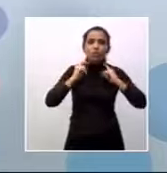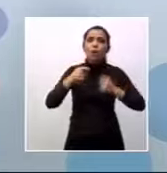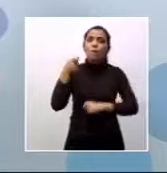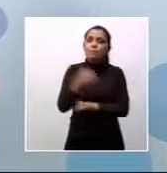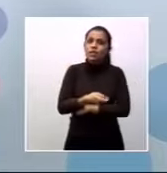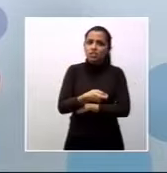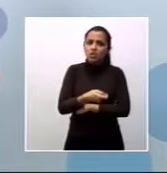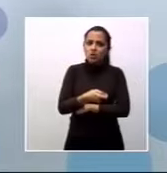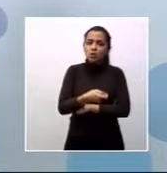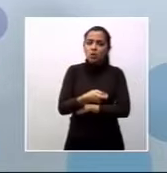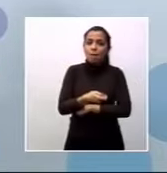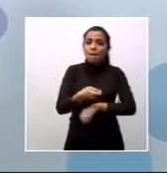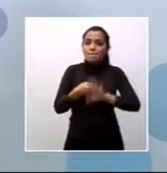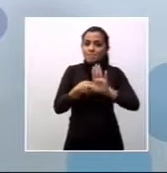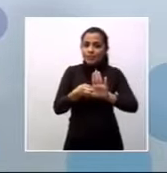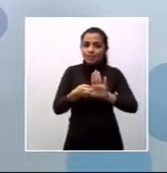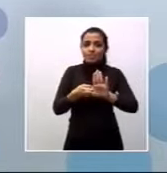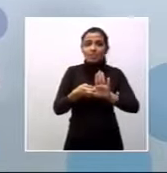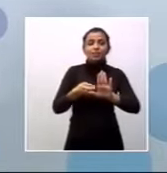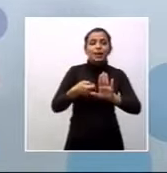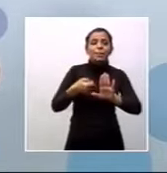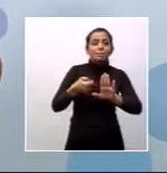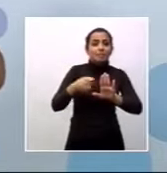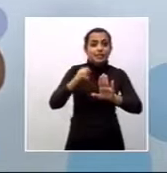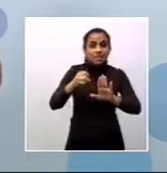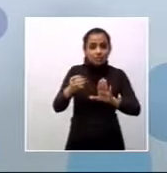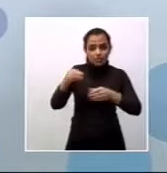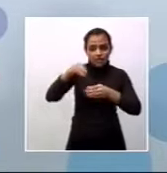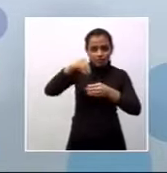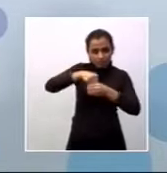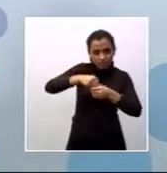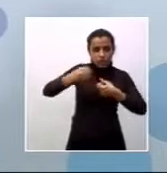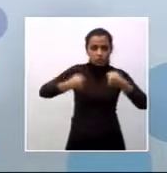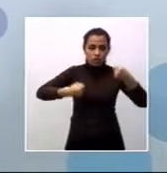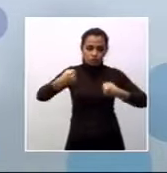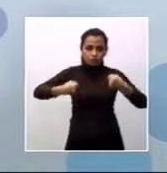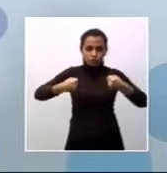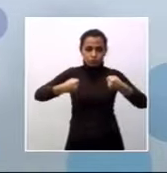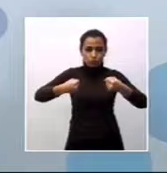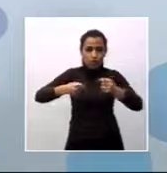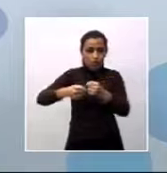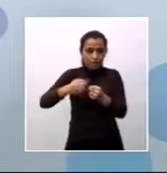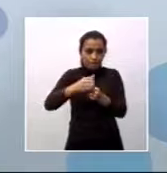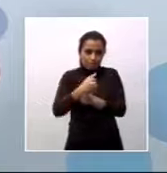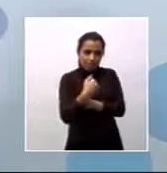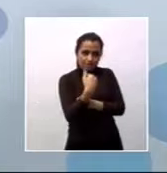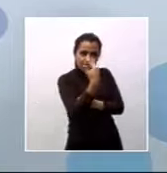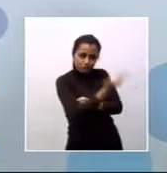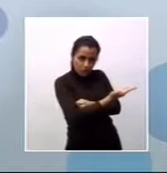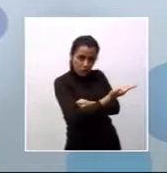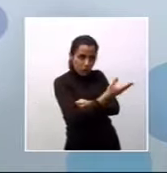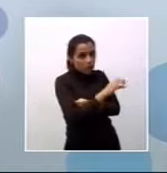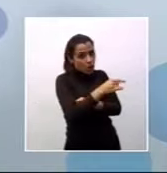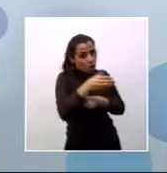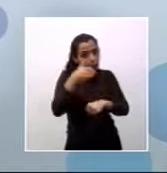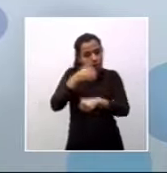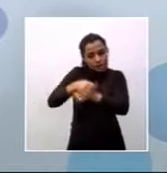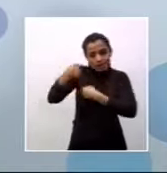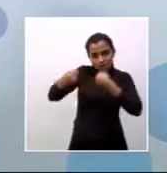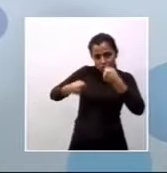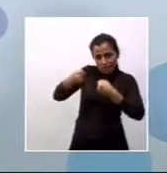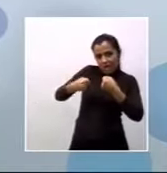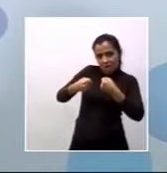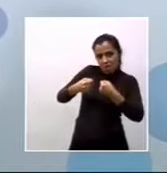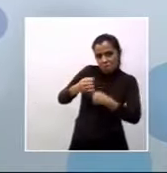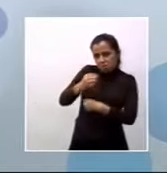usar máscara mas eu pode realmente você sai do carro tá entrando no no um carro de outra pessoa né nesses